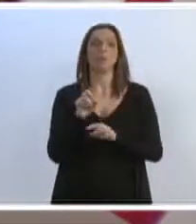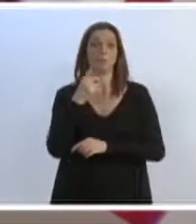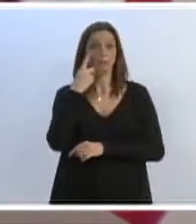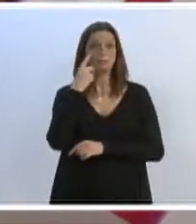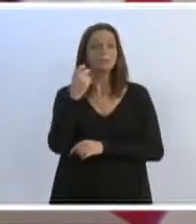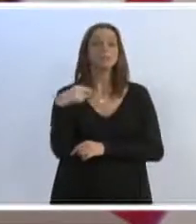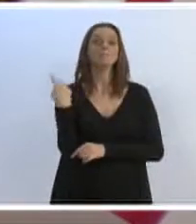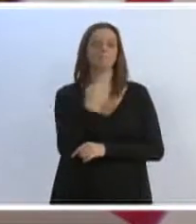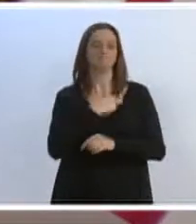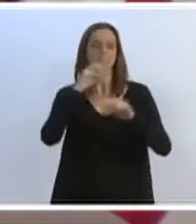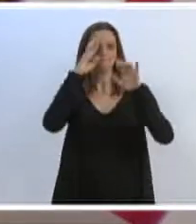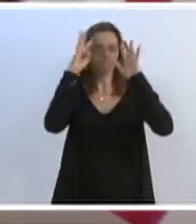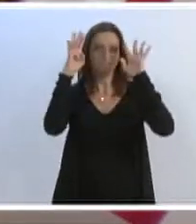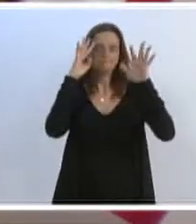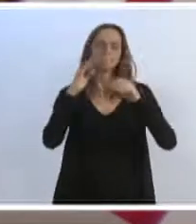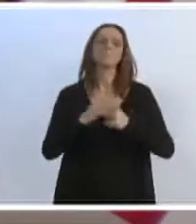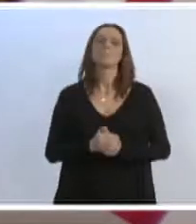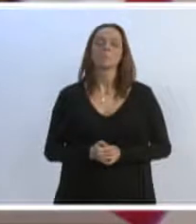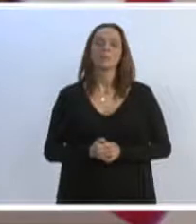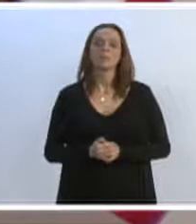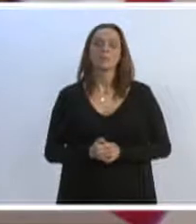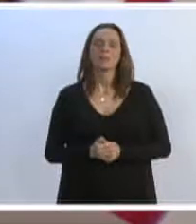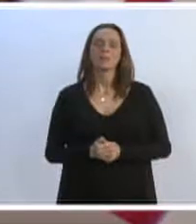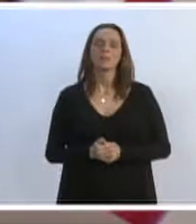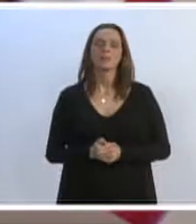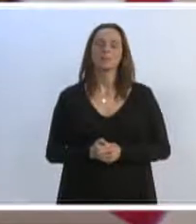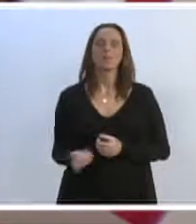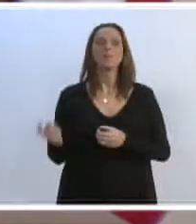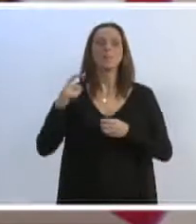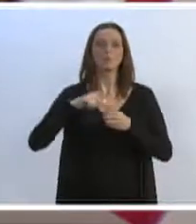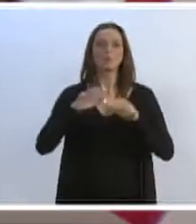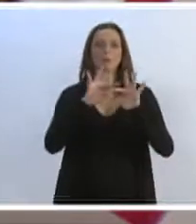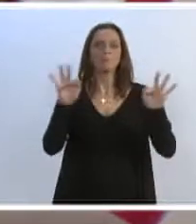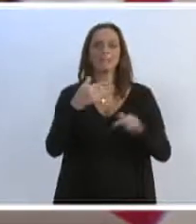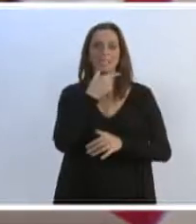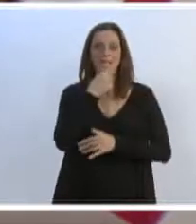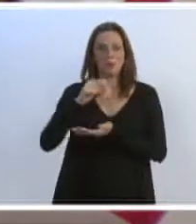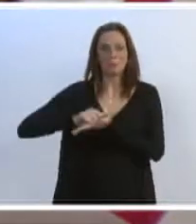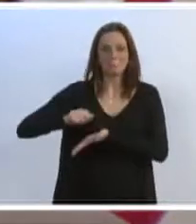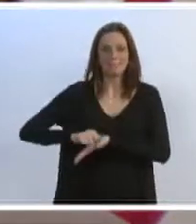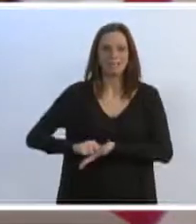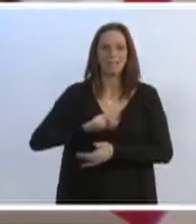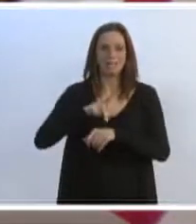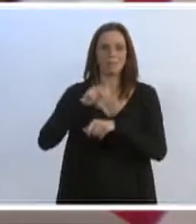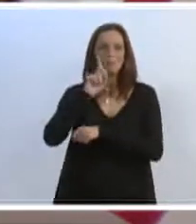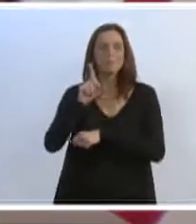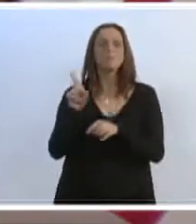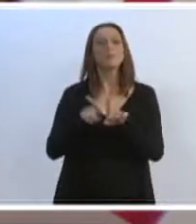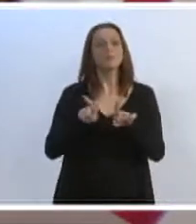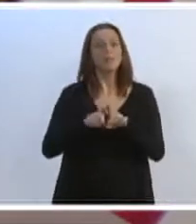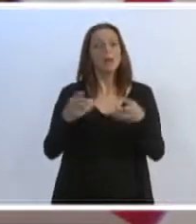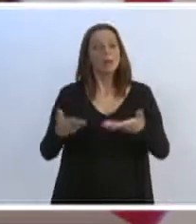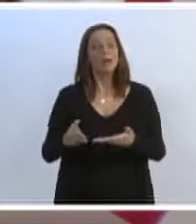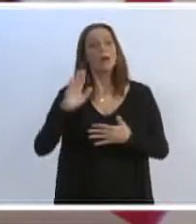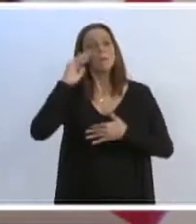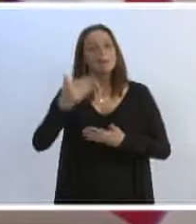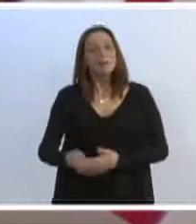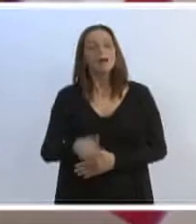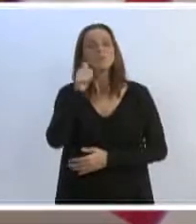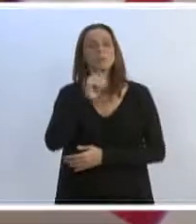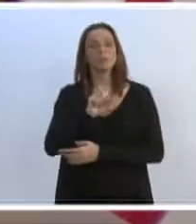ele escrevia, de fato, era muito bonita, ele era um conhecedor da língua portuguesa, e diz assim, e